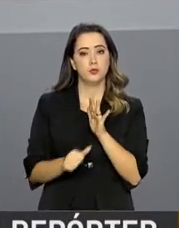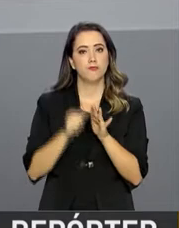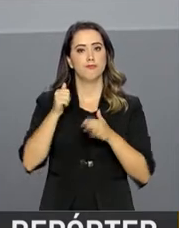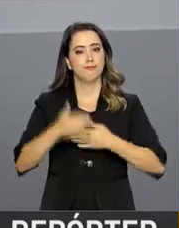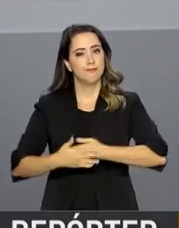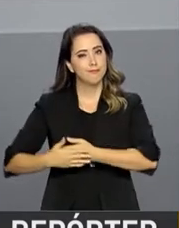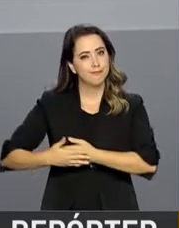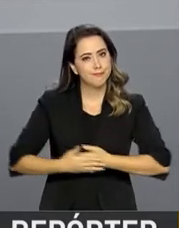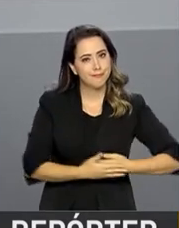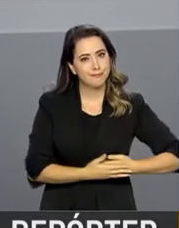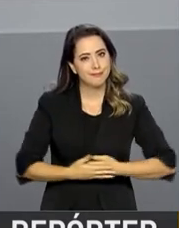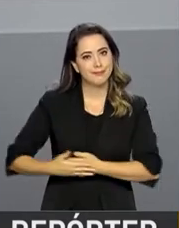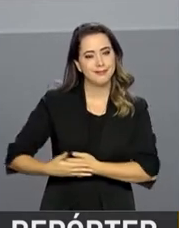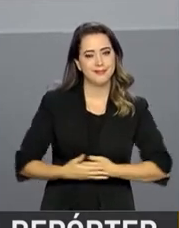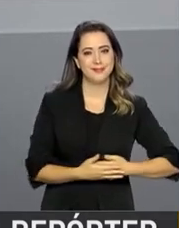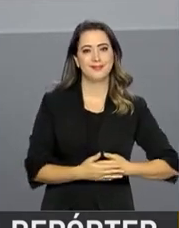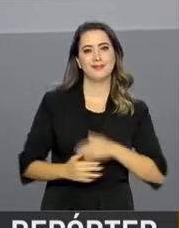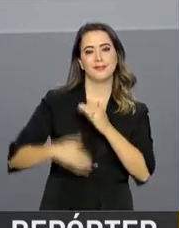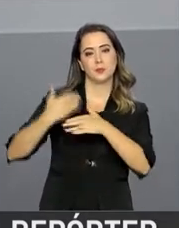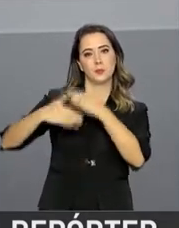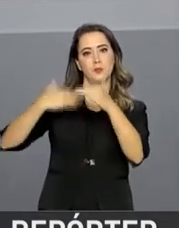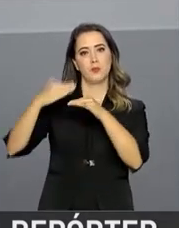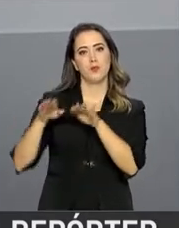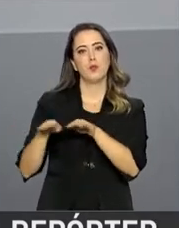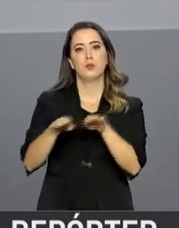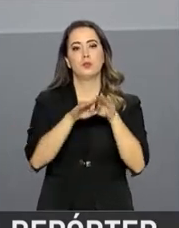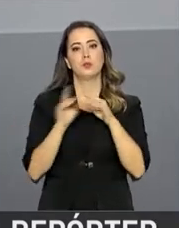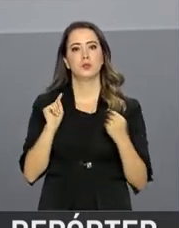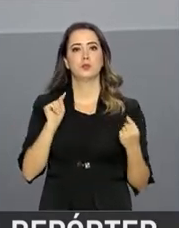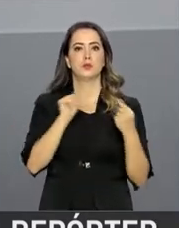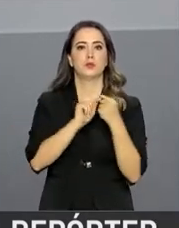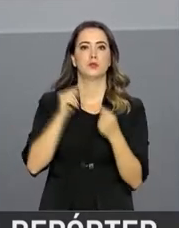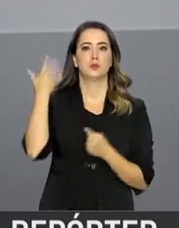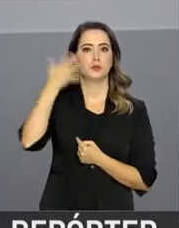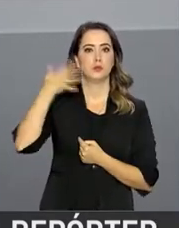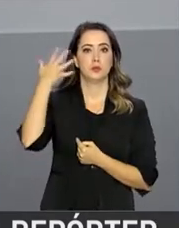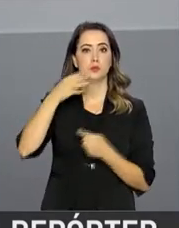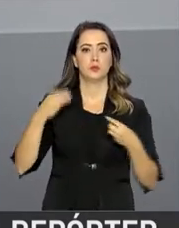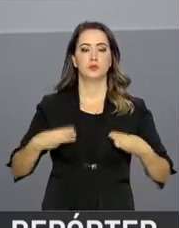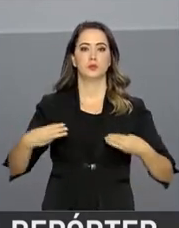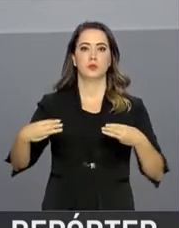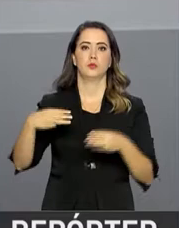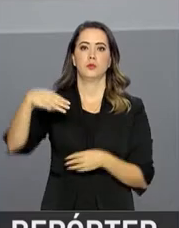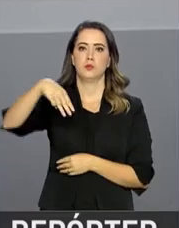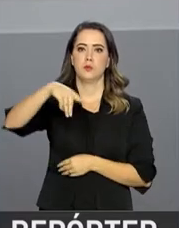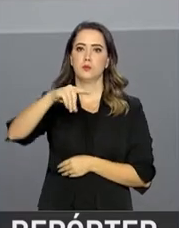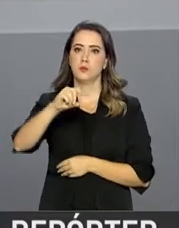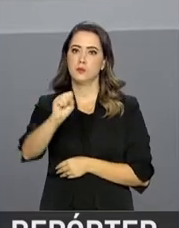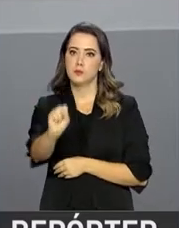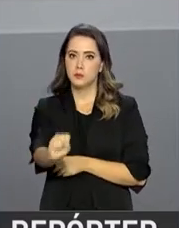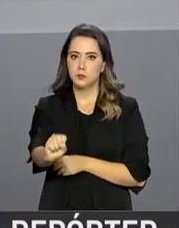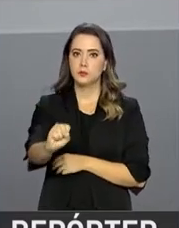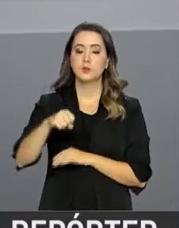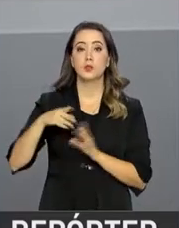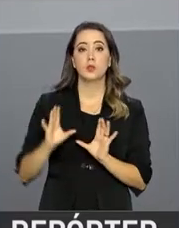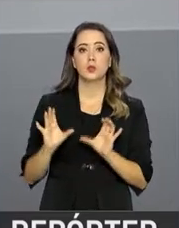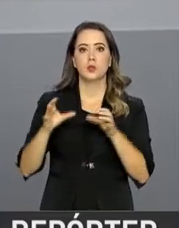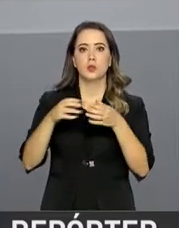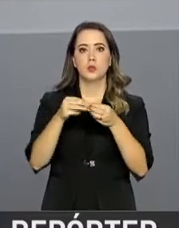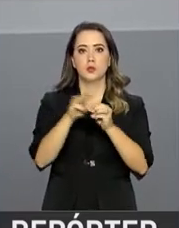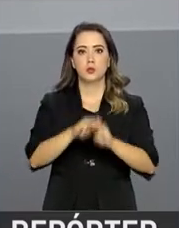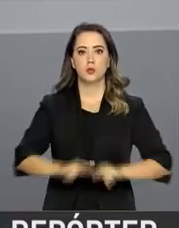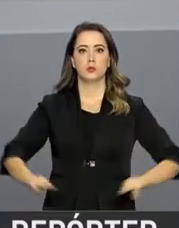infância para o desenvolvimento com eqüidade é o foco do seminário promovido pelo ministério do desenvolvimento social ea